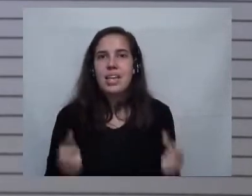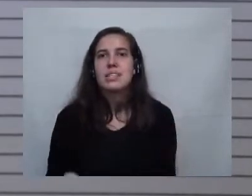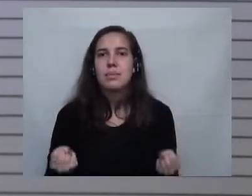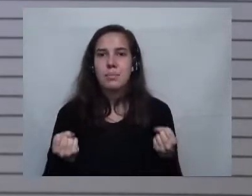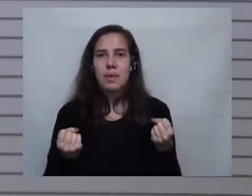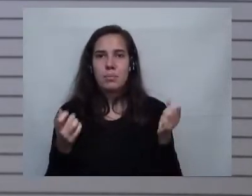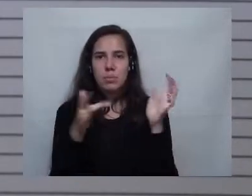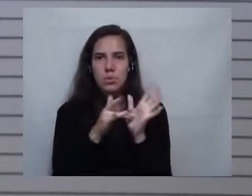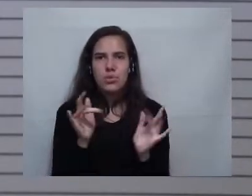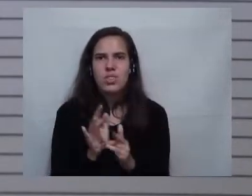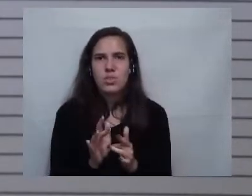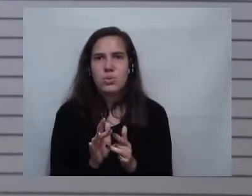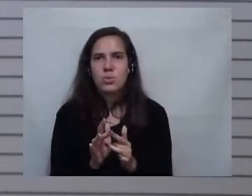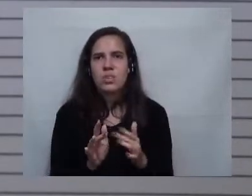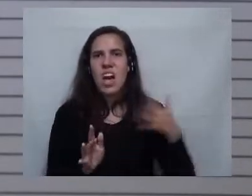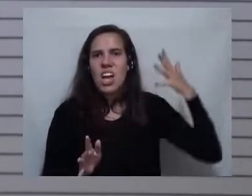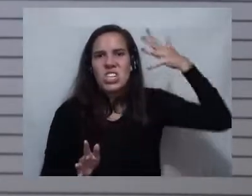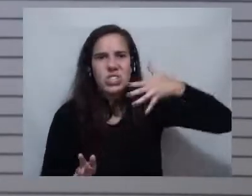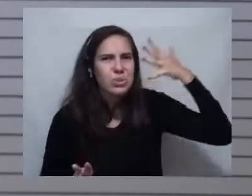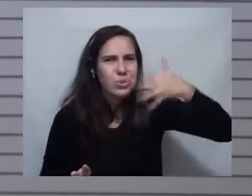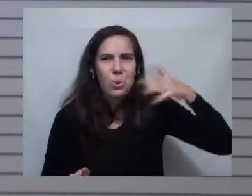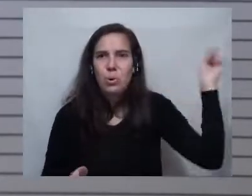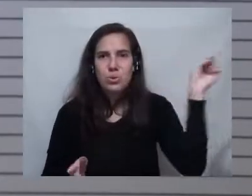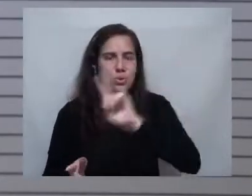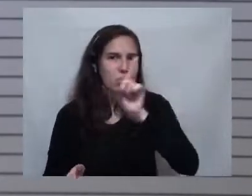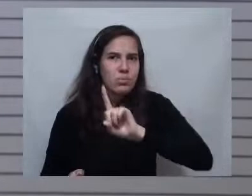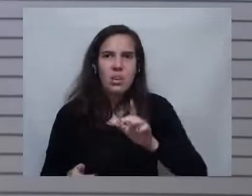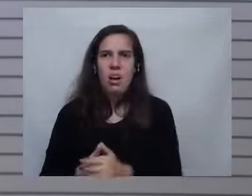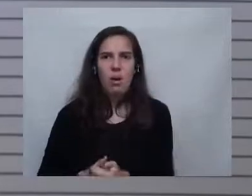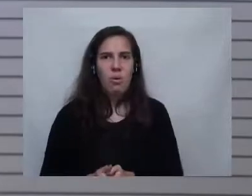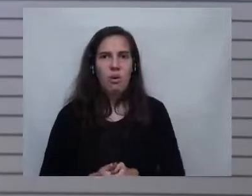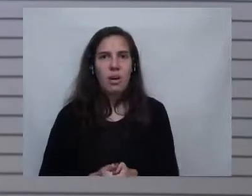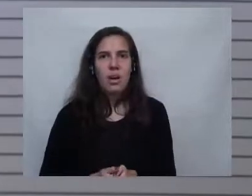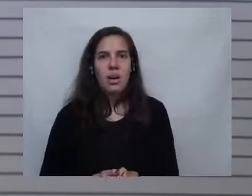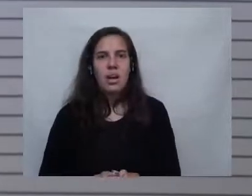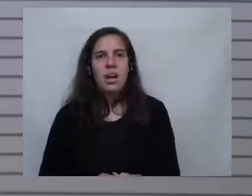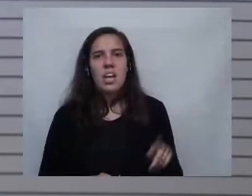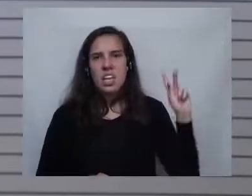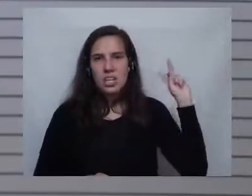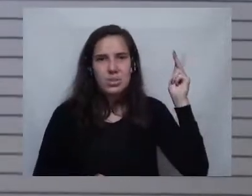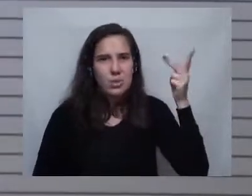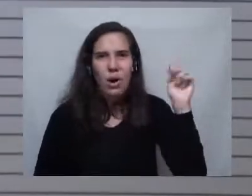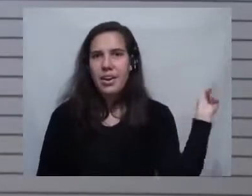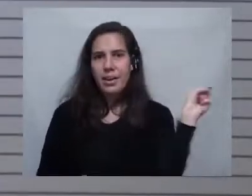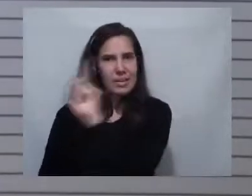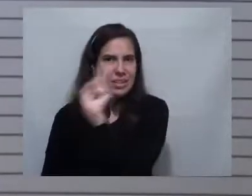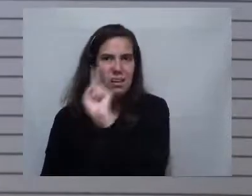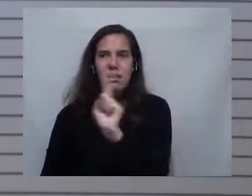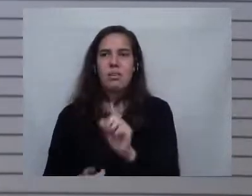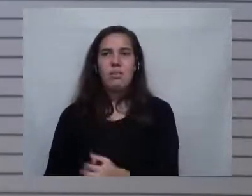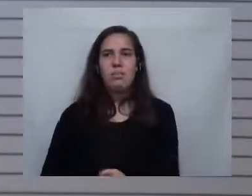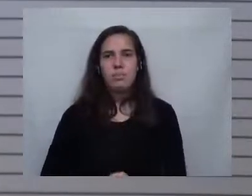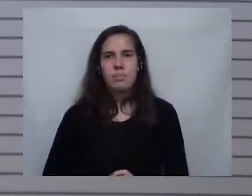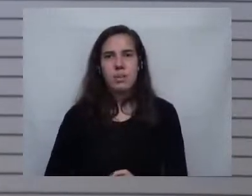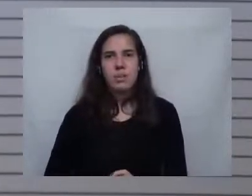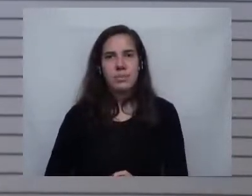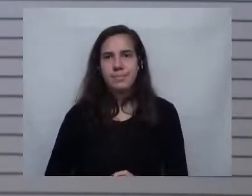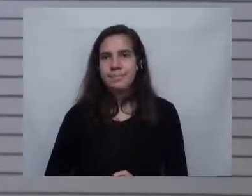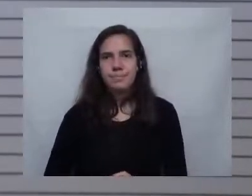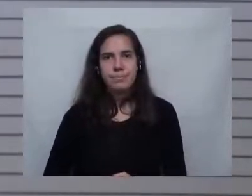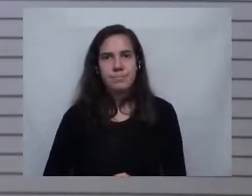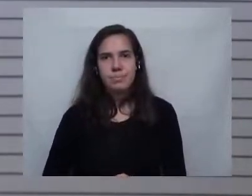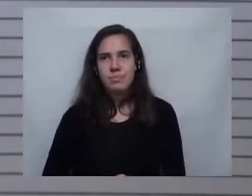porque foi o cristianismo que espalhou por todo mundo porque não teria condição